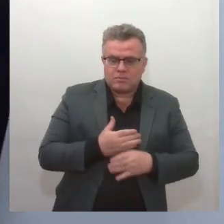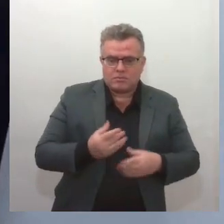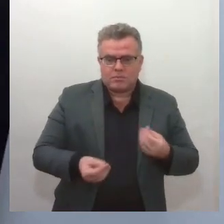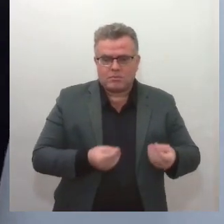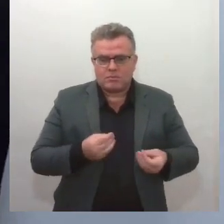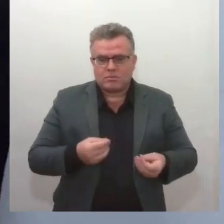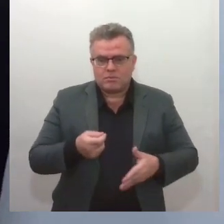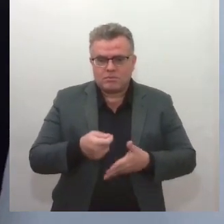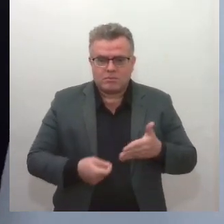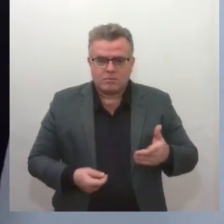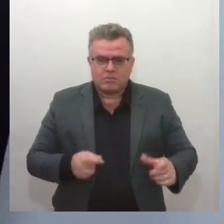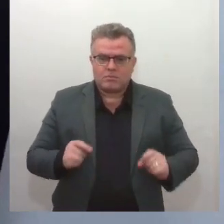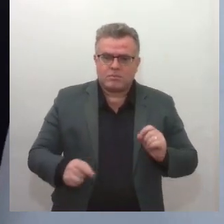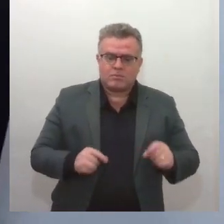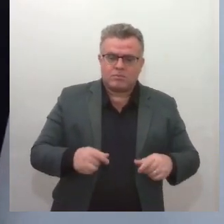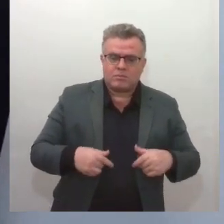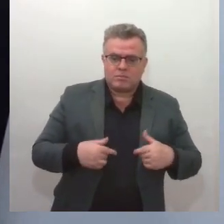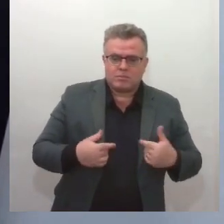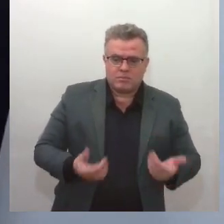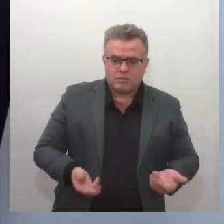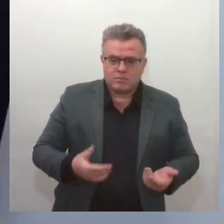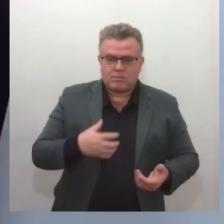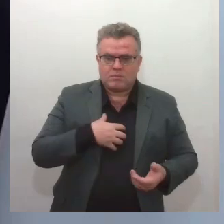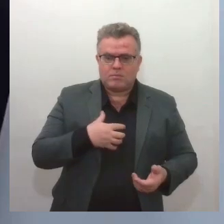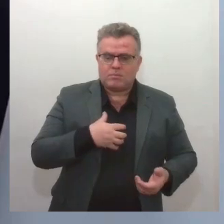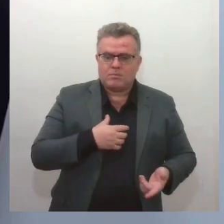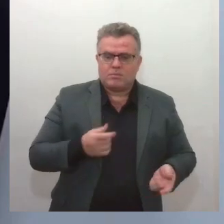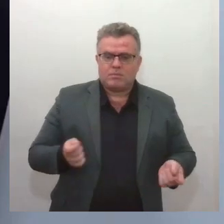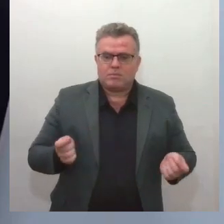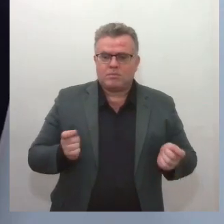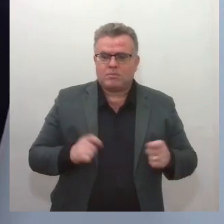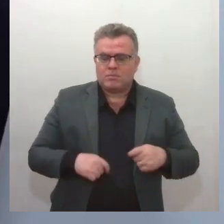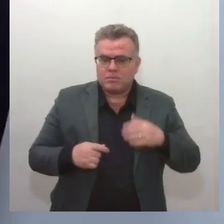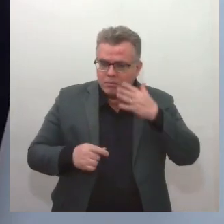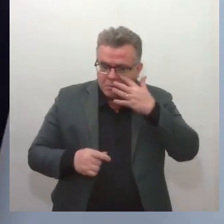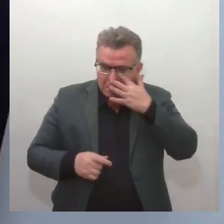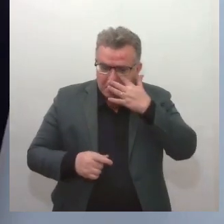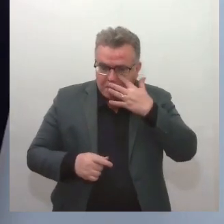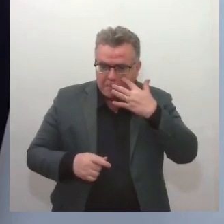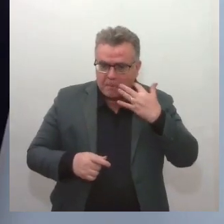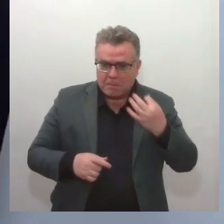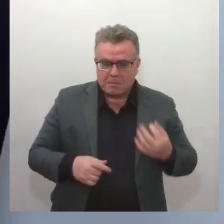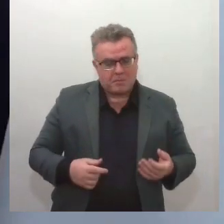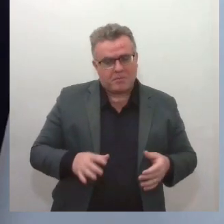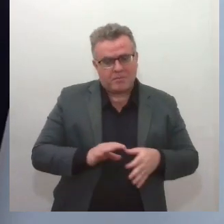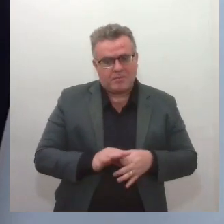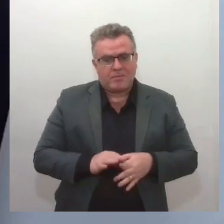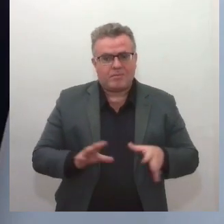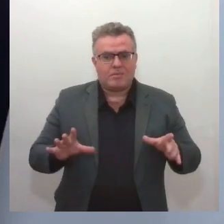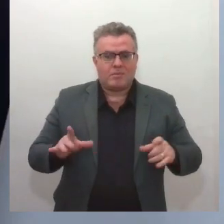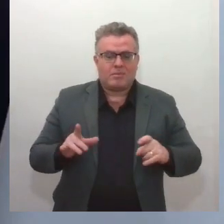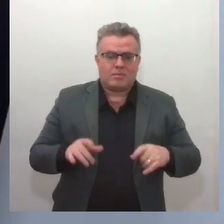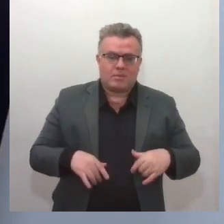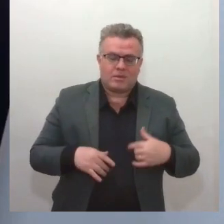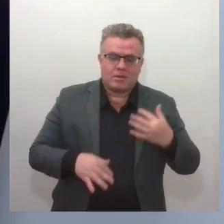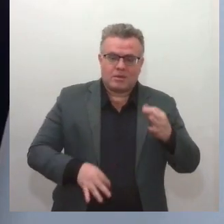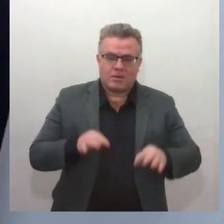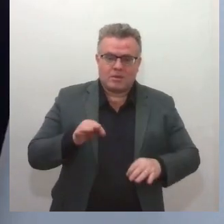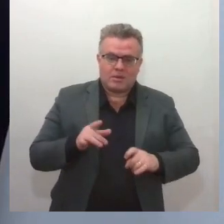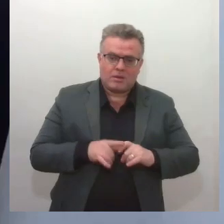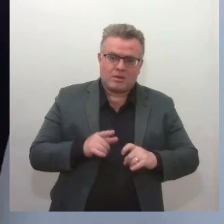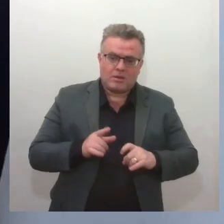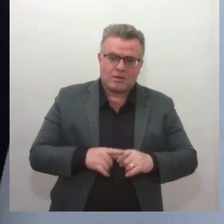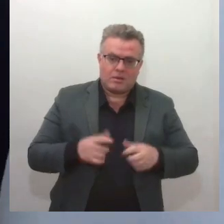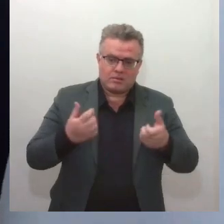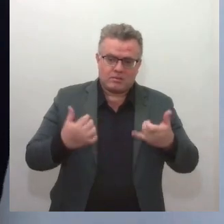qual a gente tinha de ter esse aval, né, da justiça, da medicina, para dizer quem realmente nós